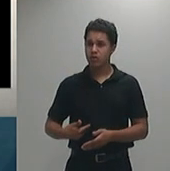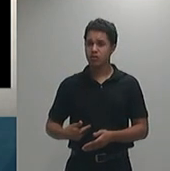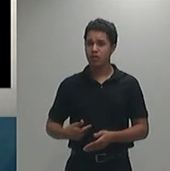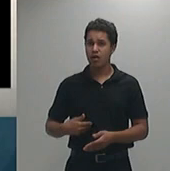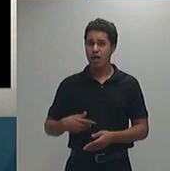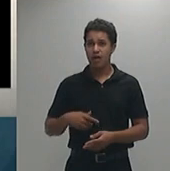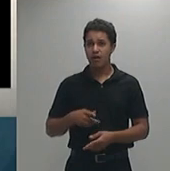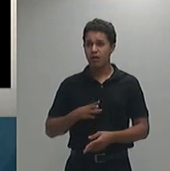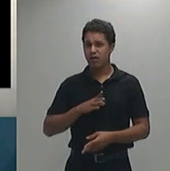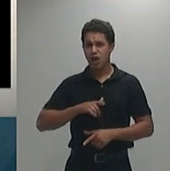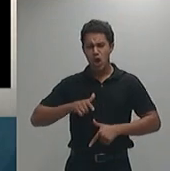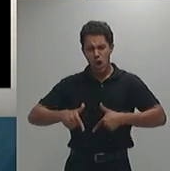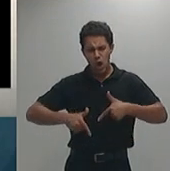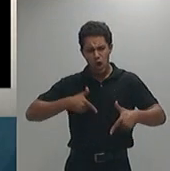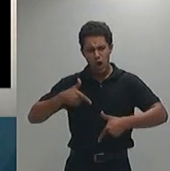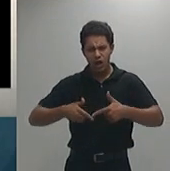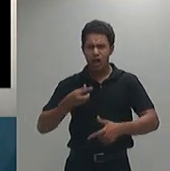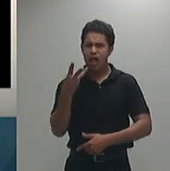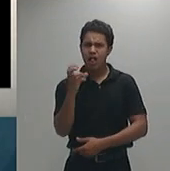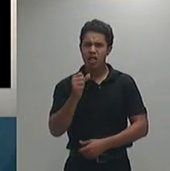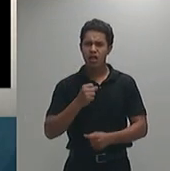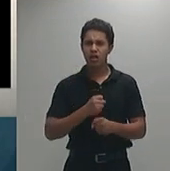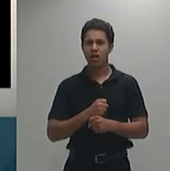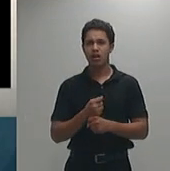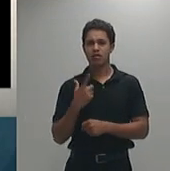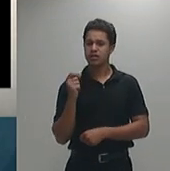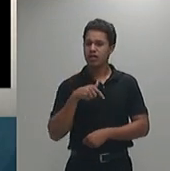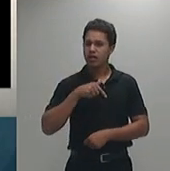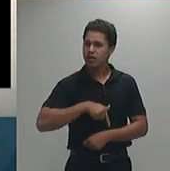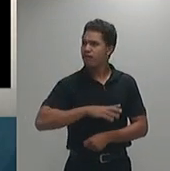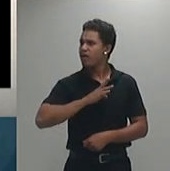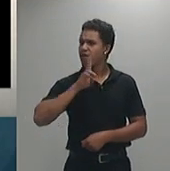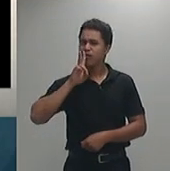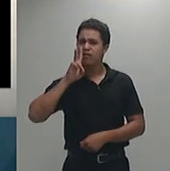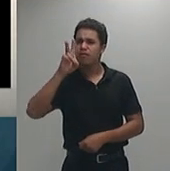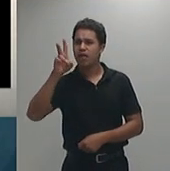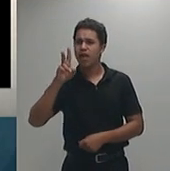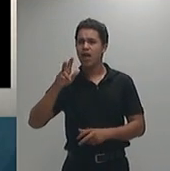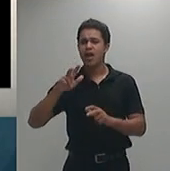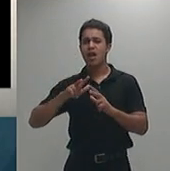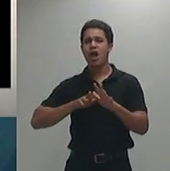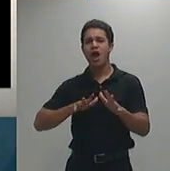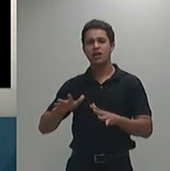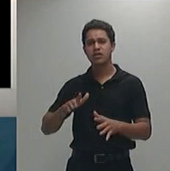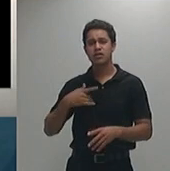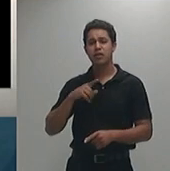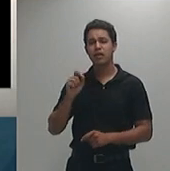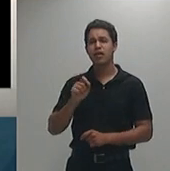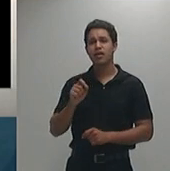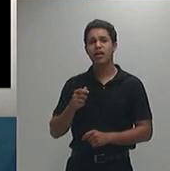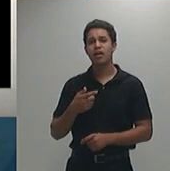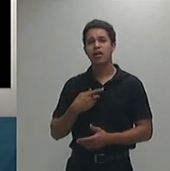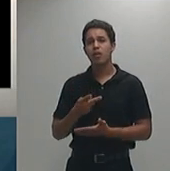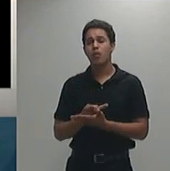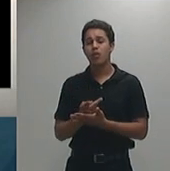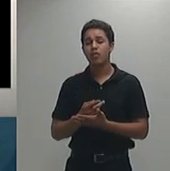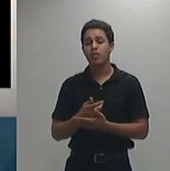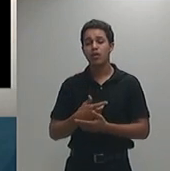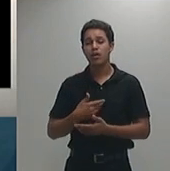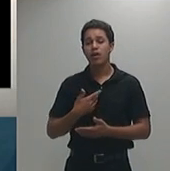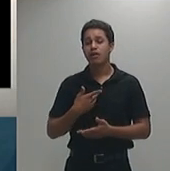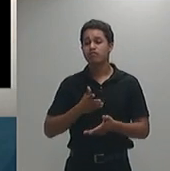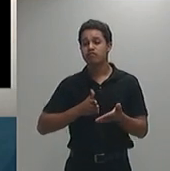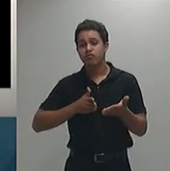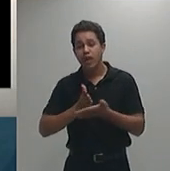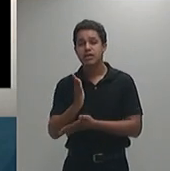liminares em ações ordinárias e agravos para quem busca passar terminar o mês de junho Vivo é